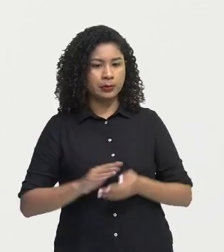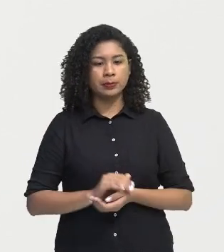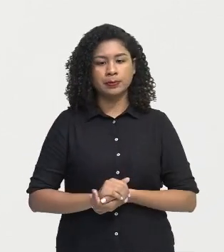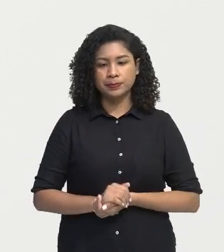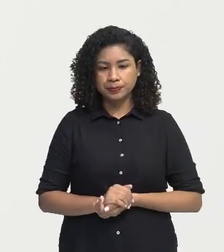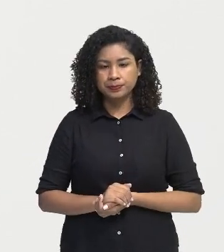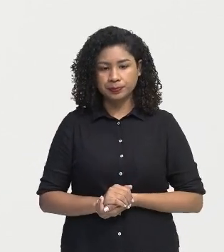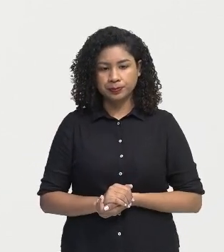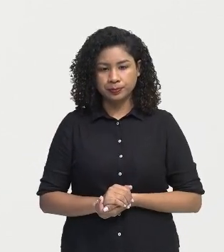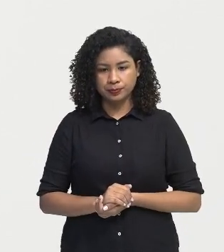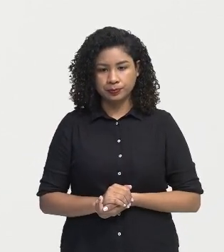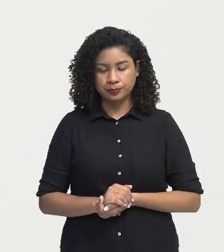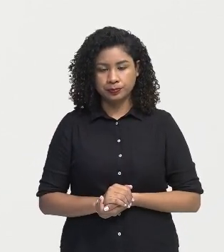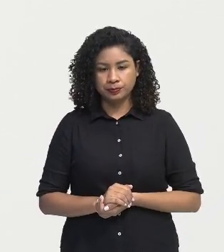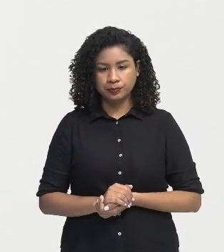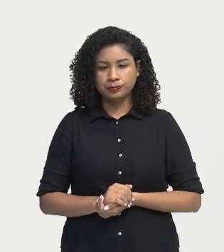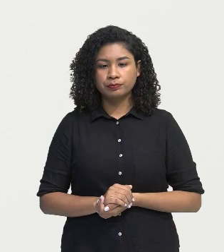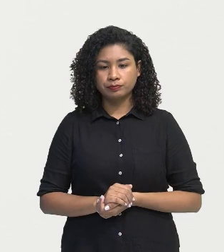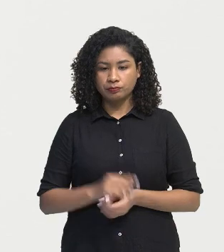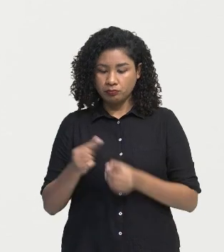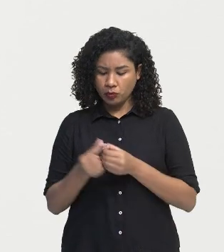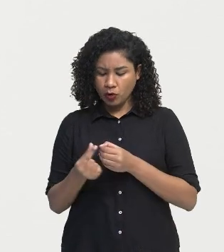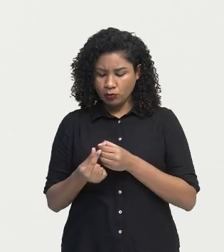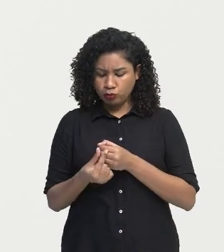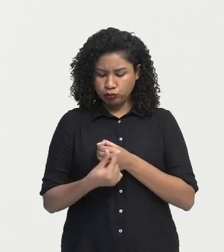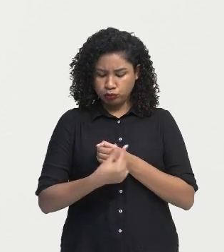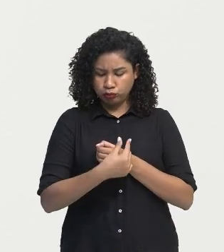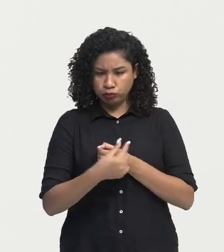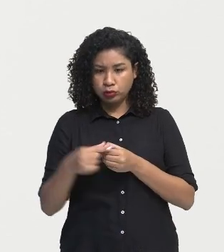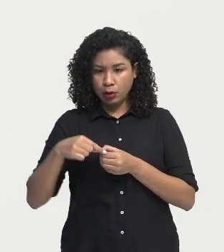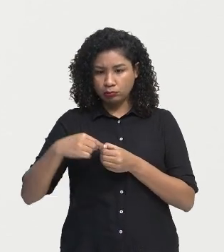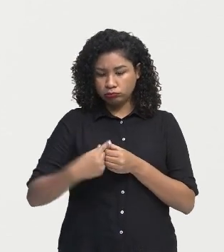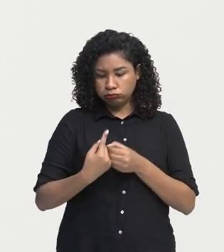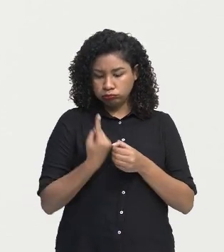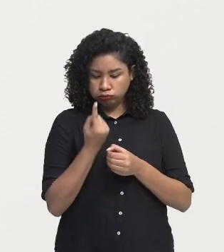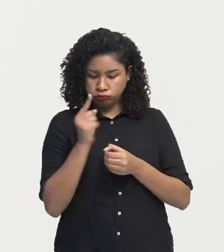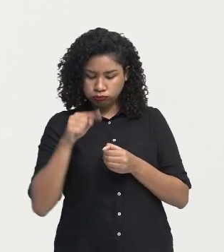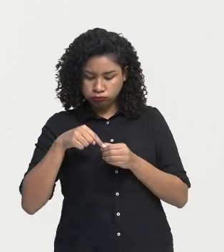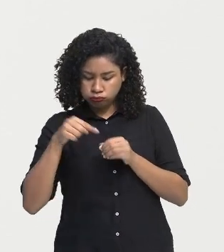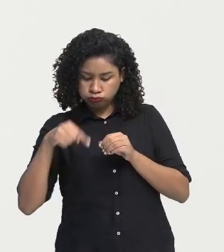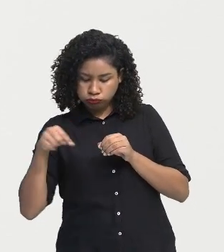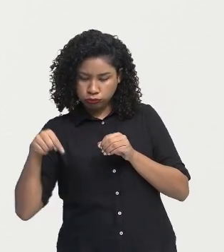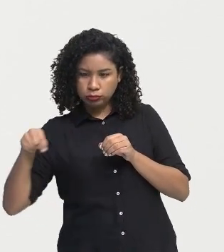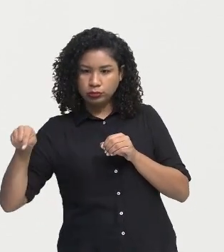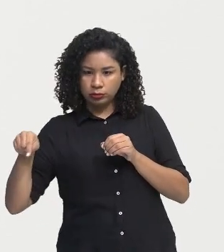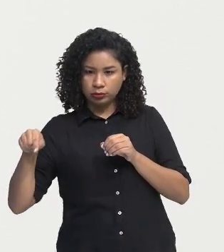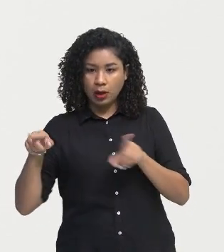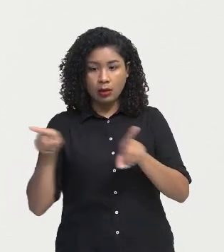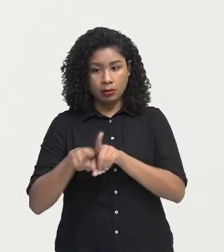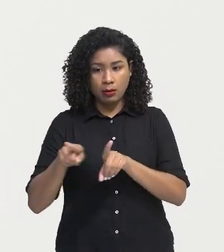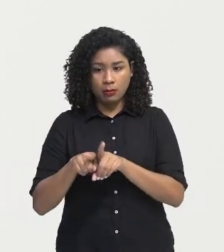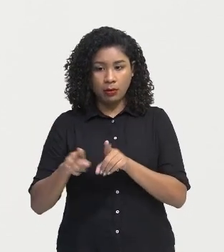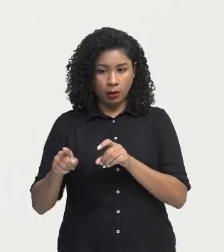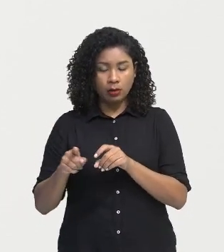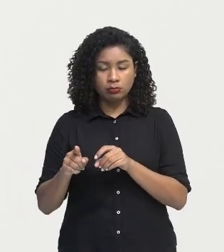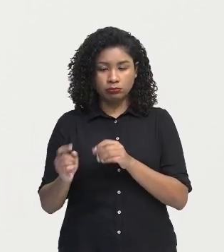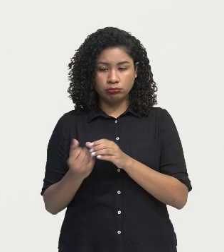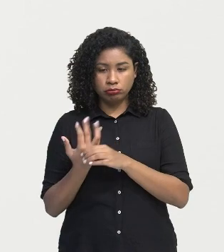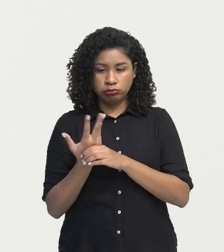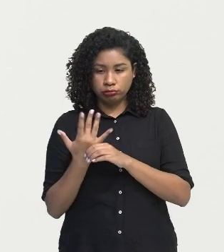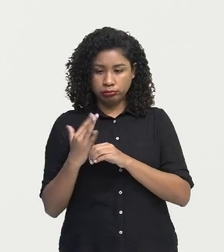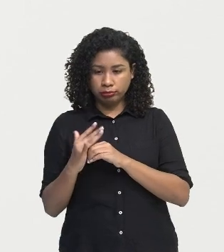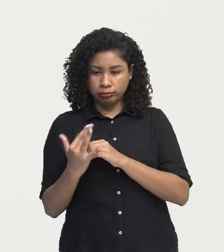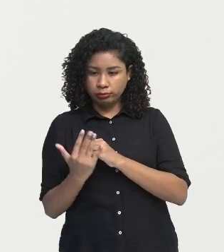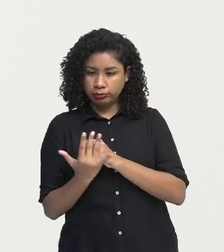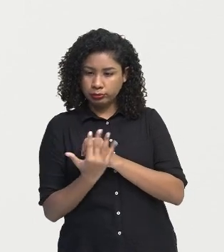Os flagelos são originários dos centríolos, assim como os cílios, que também são originários dos